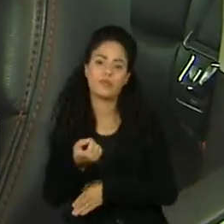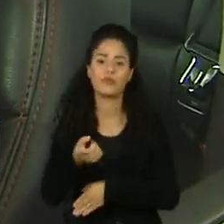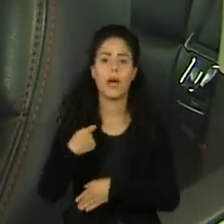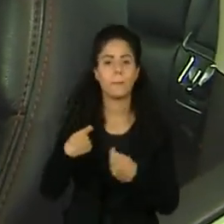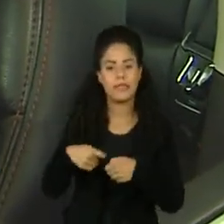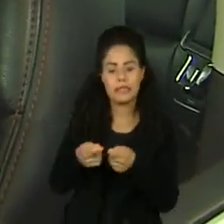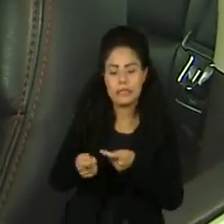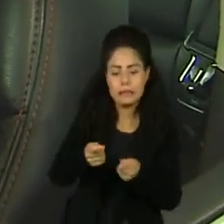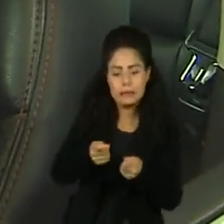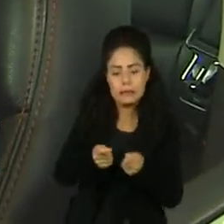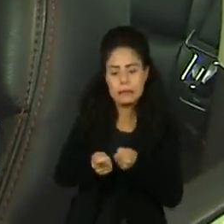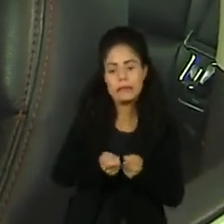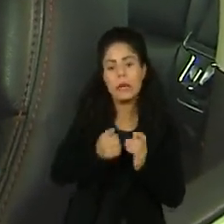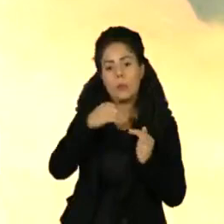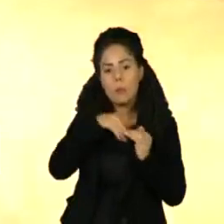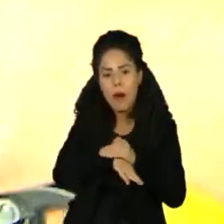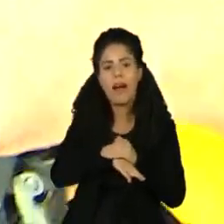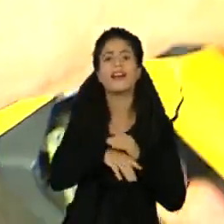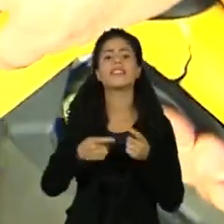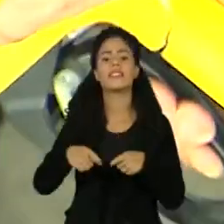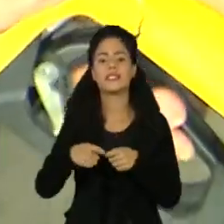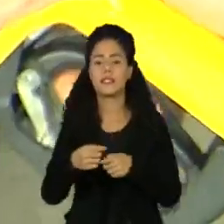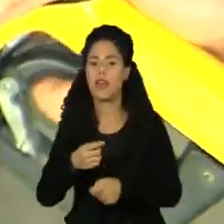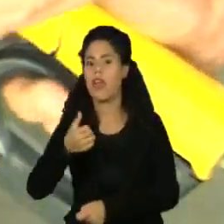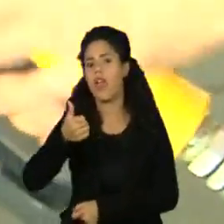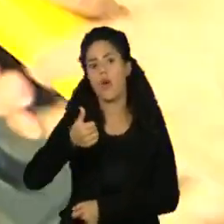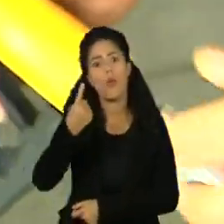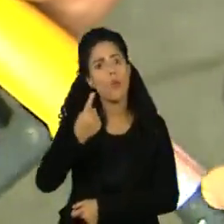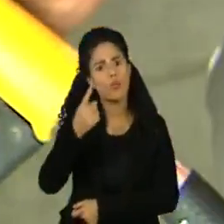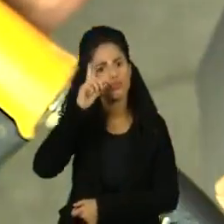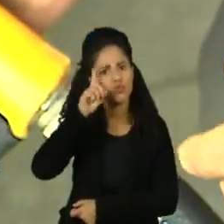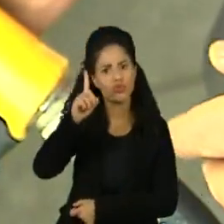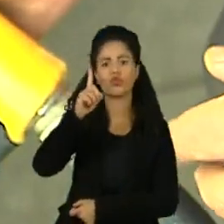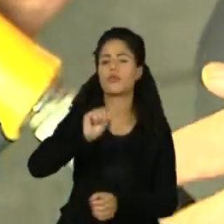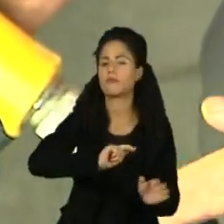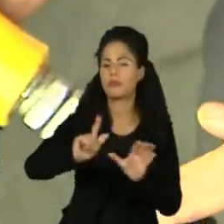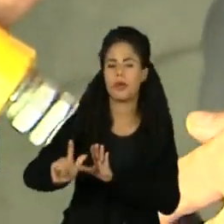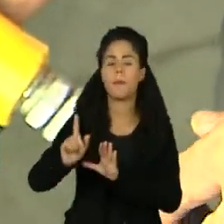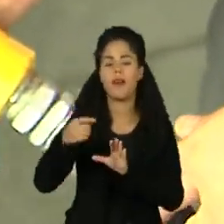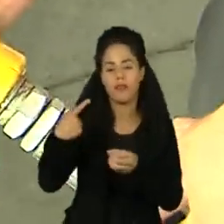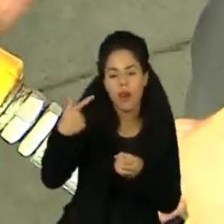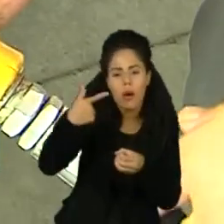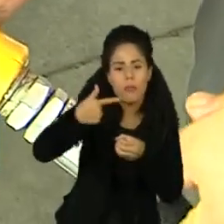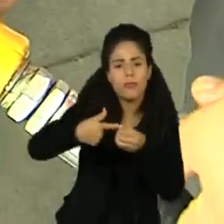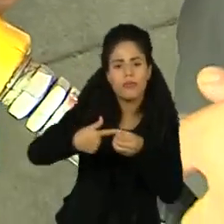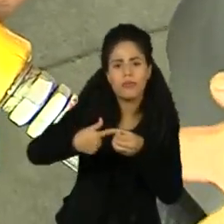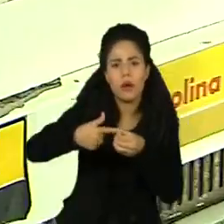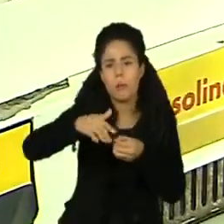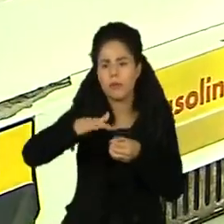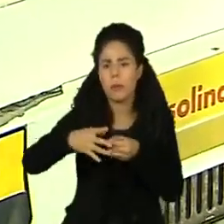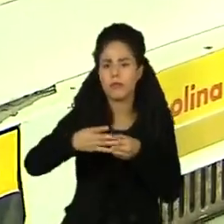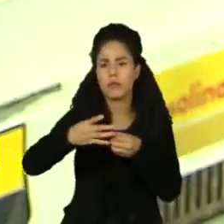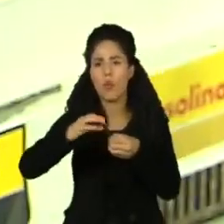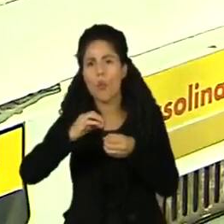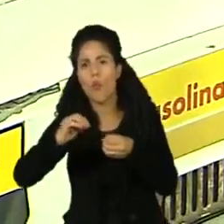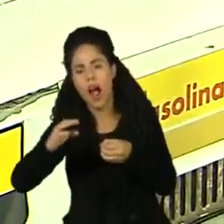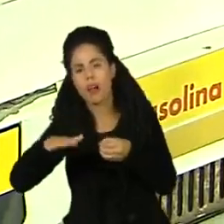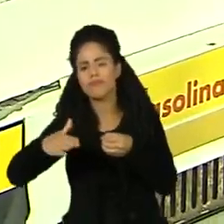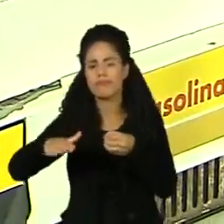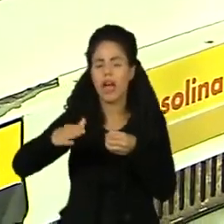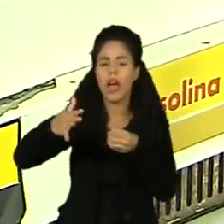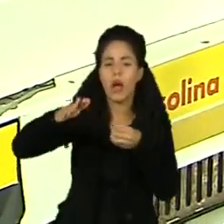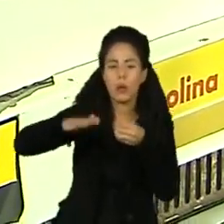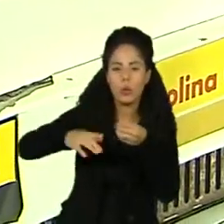tenho que gastar... Eu gasto um combustível por semana, que está por volta aqui de R$400, um pouco menos. Então fica